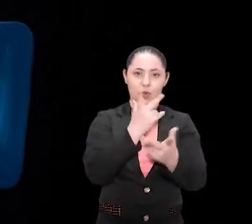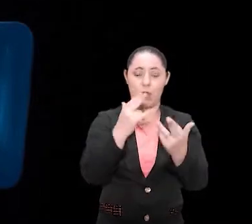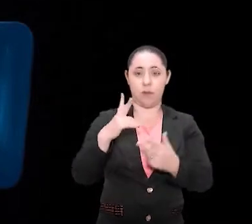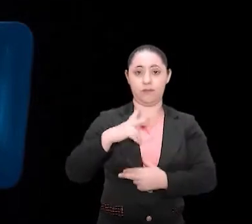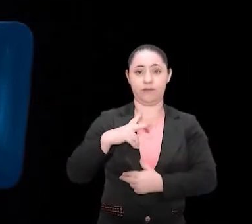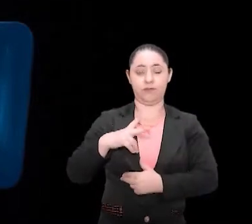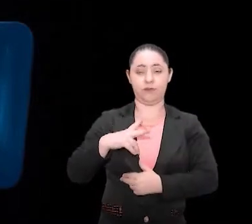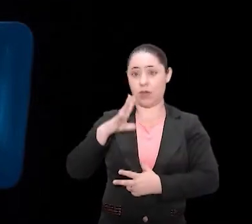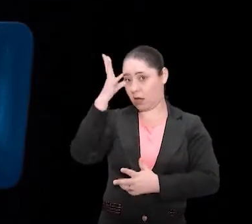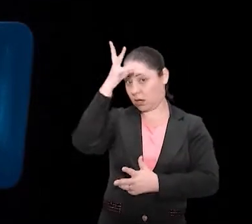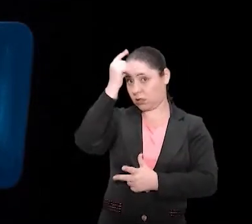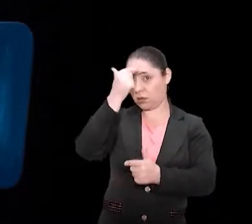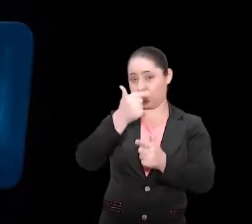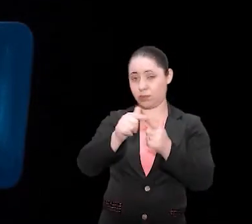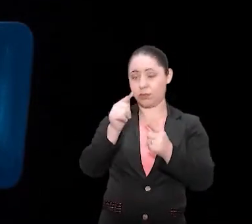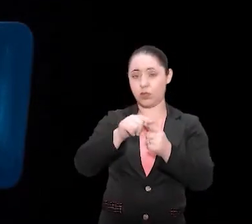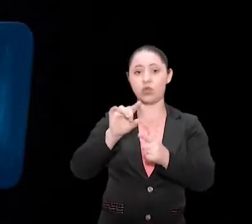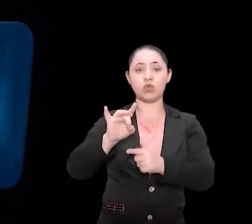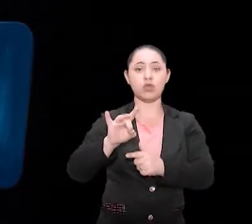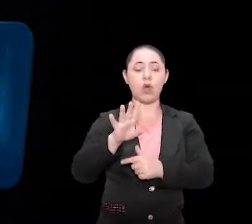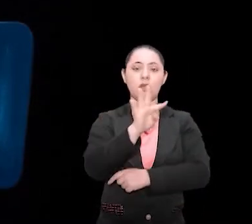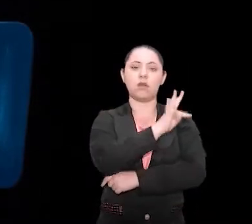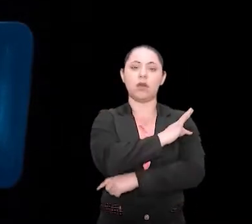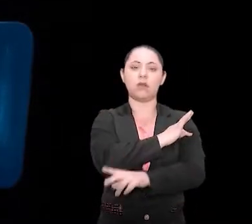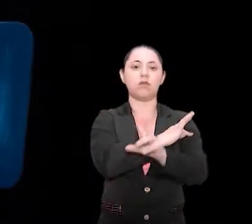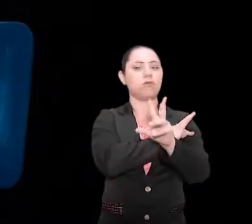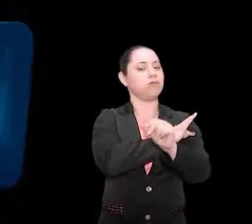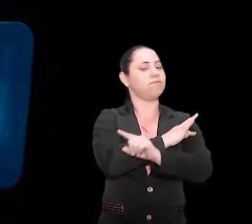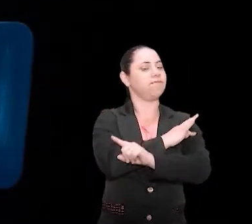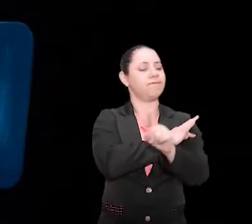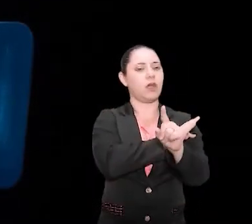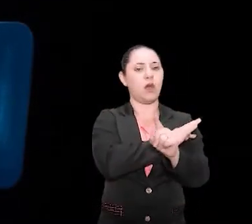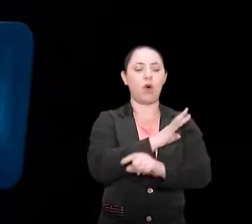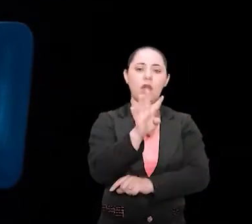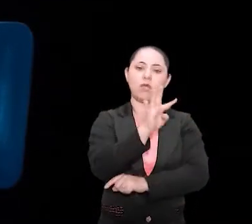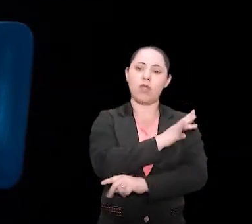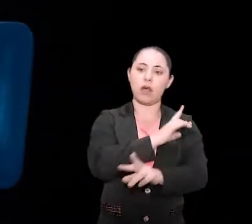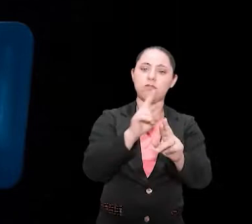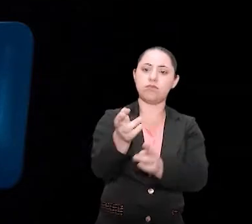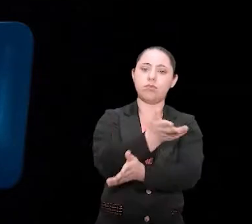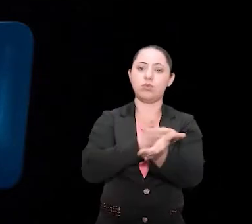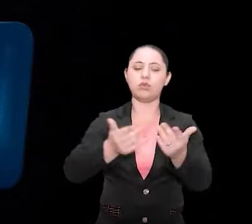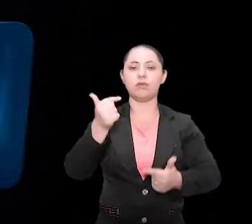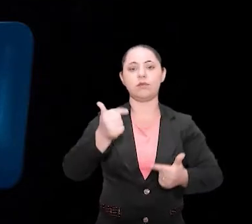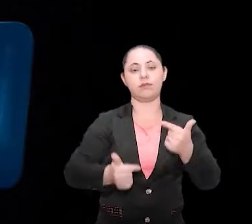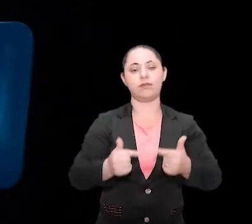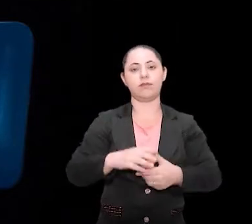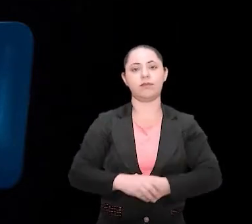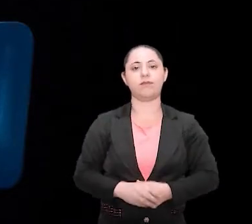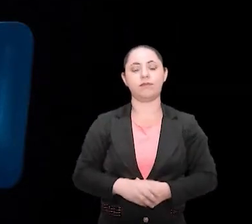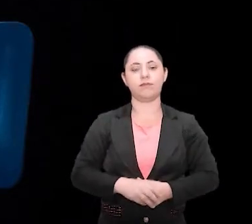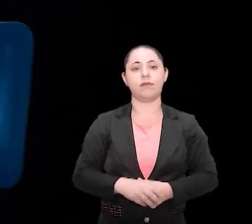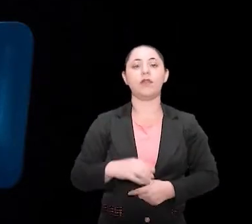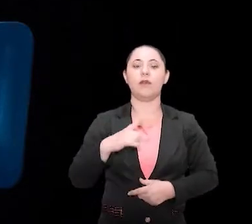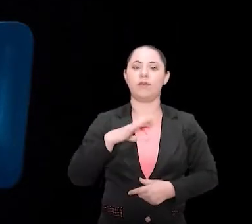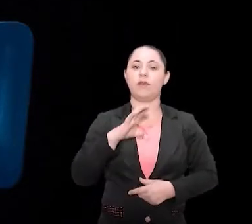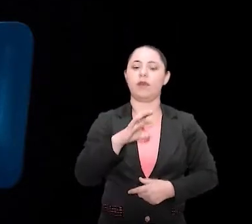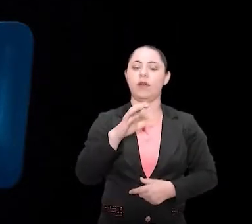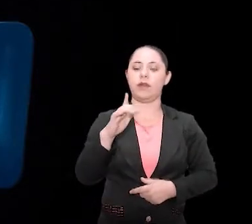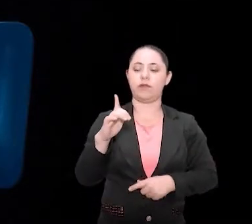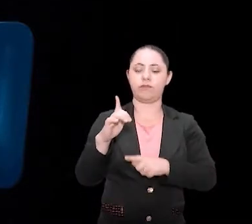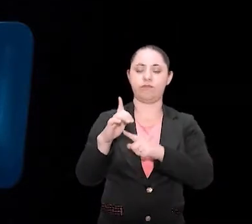você toma decisões apenas do lado técnico. Então, você concilia a técnica, você concilia a política. E nós pegamos uma Campo